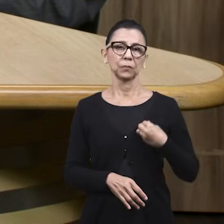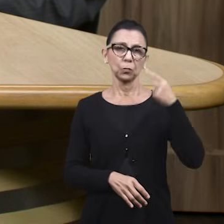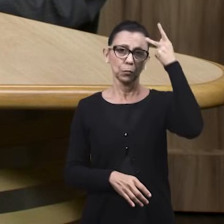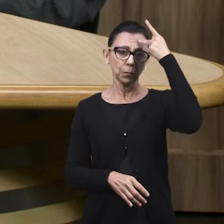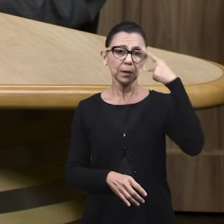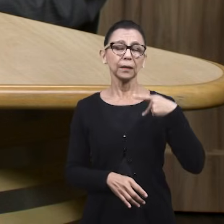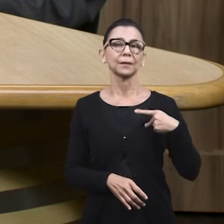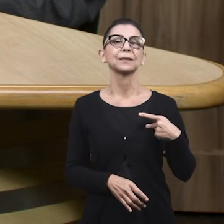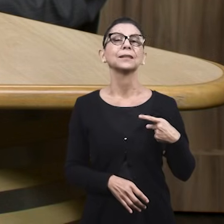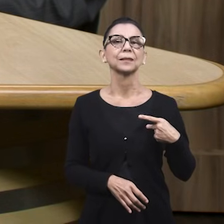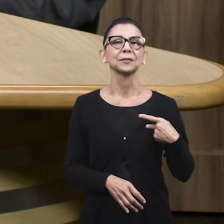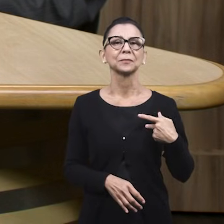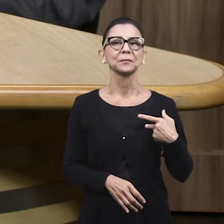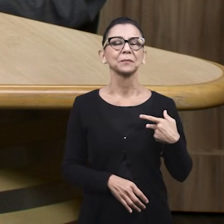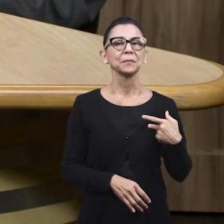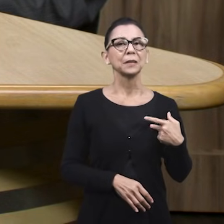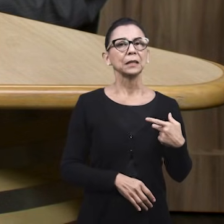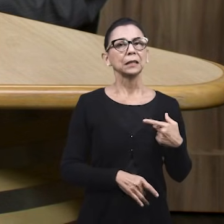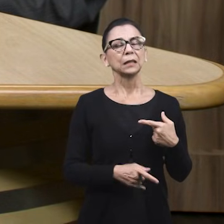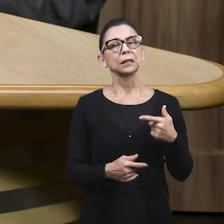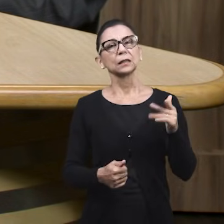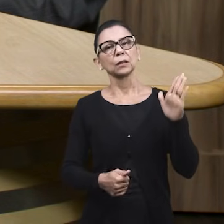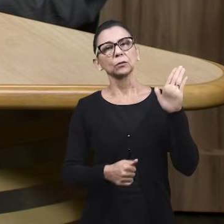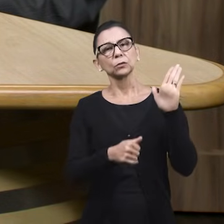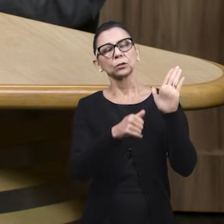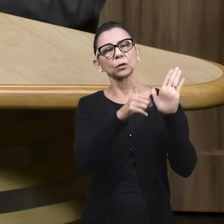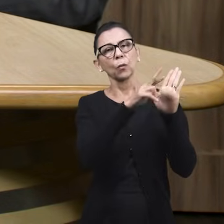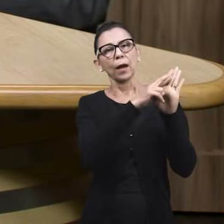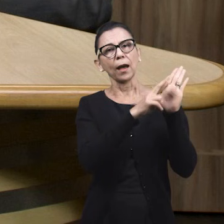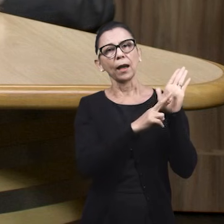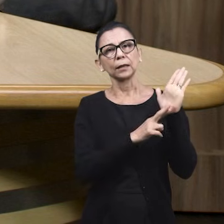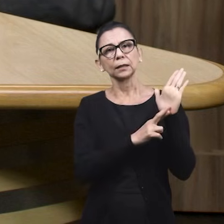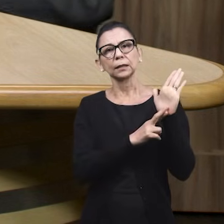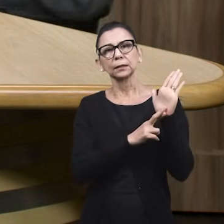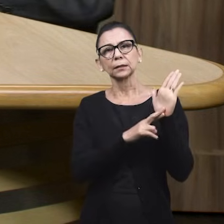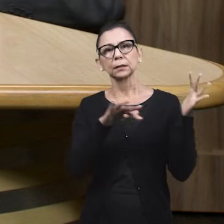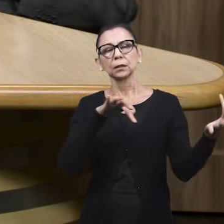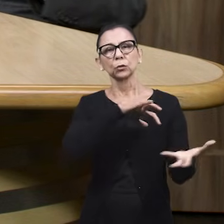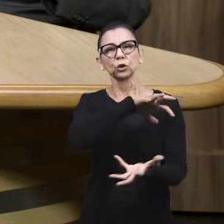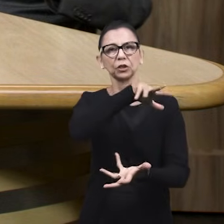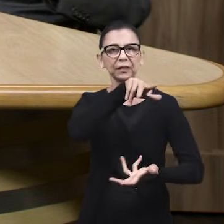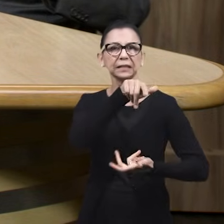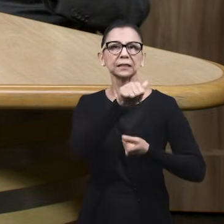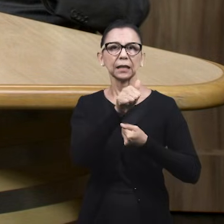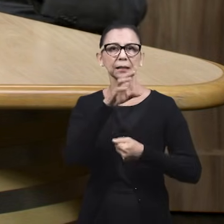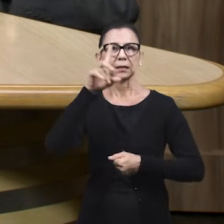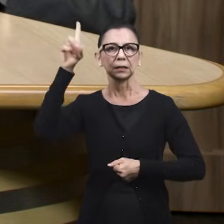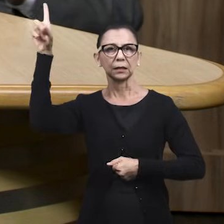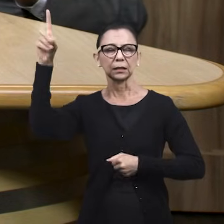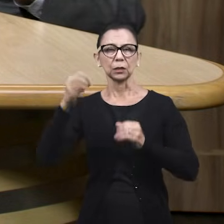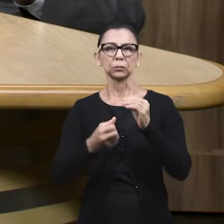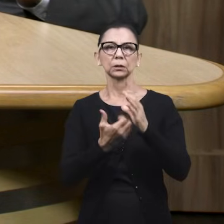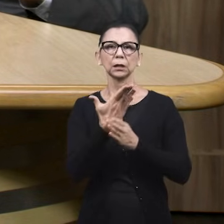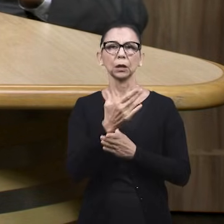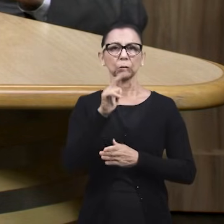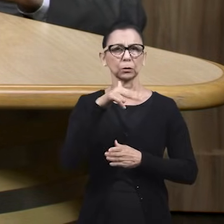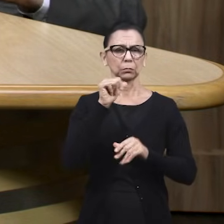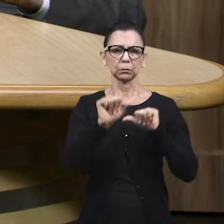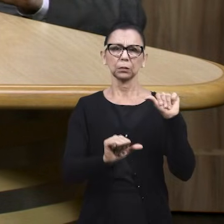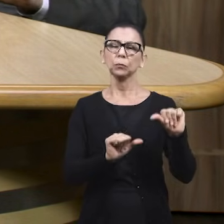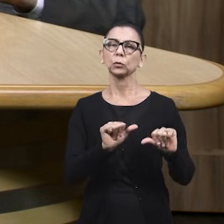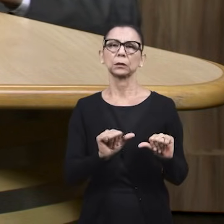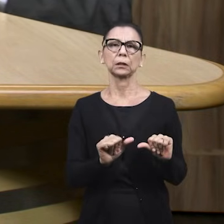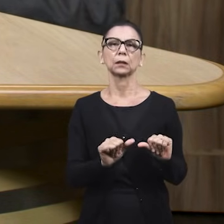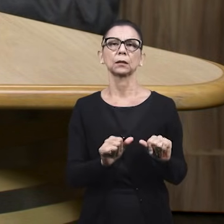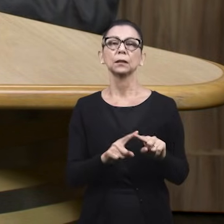na edição anterior, são normas estabelecidas por Deus... Universais. Que são universais. São universais, não muda nem vai